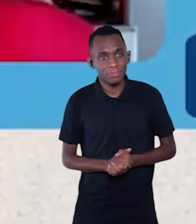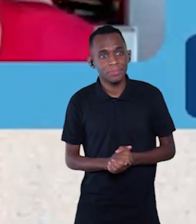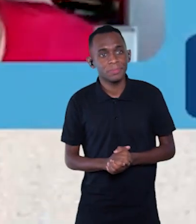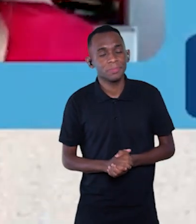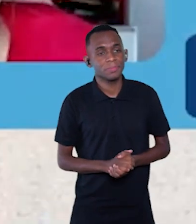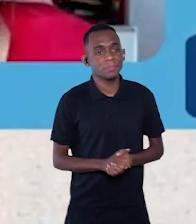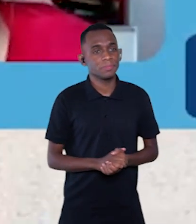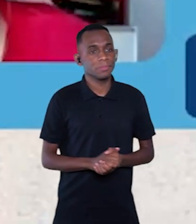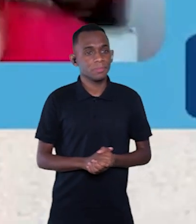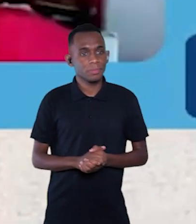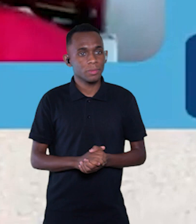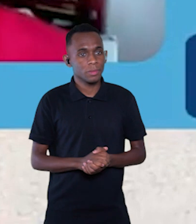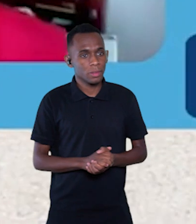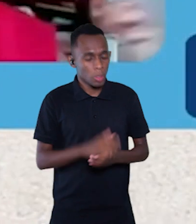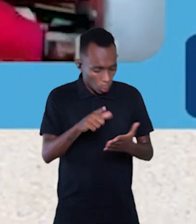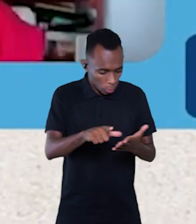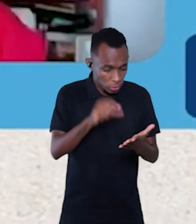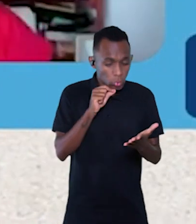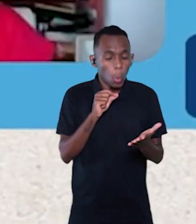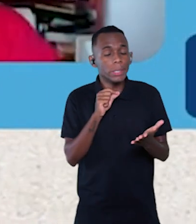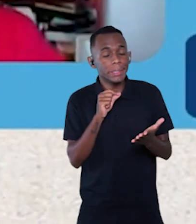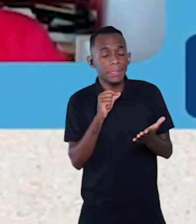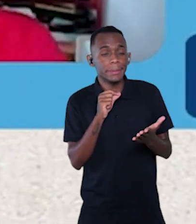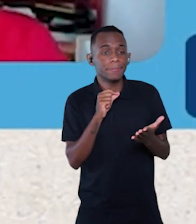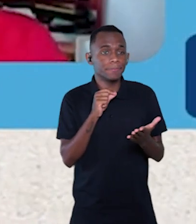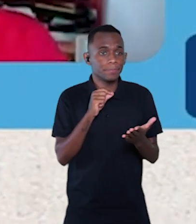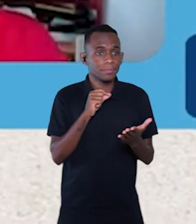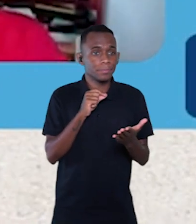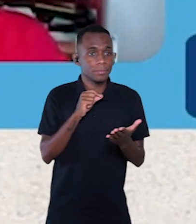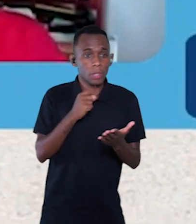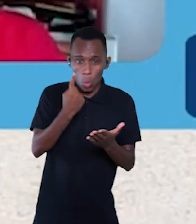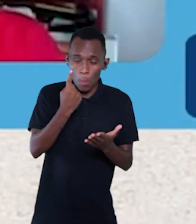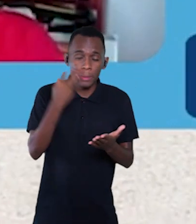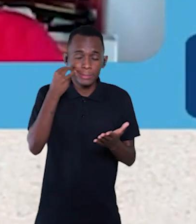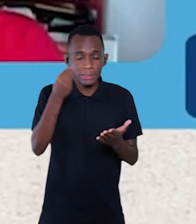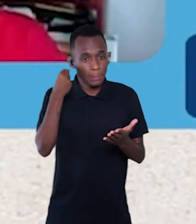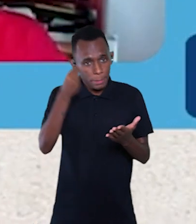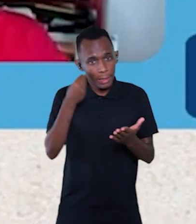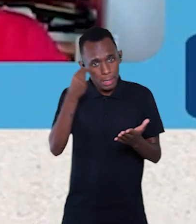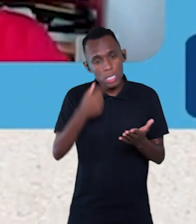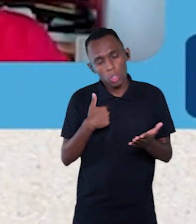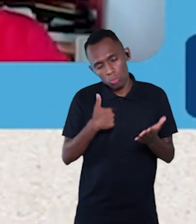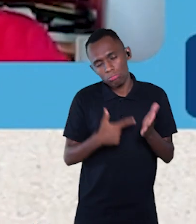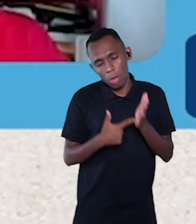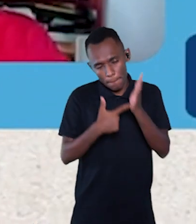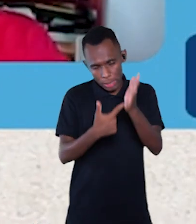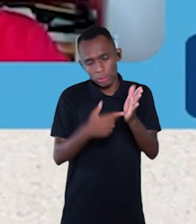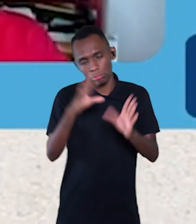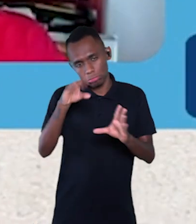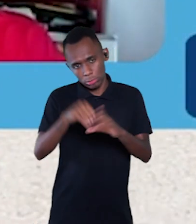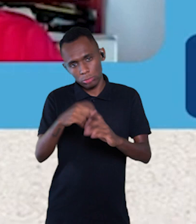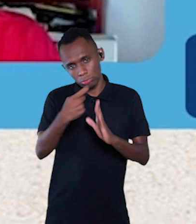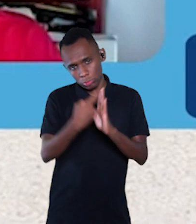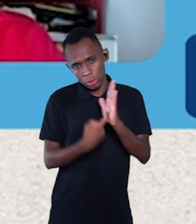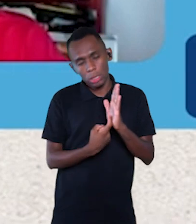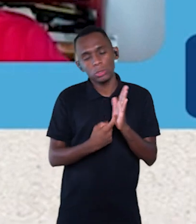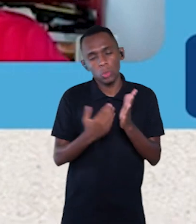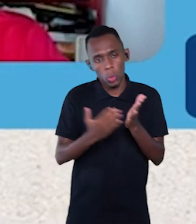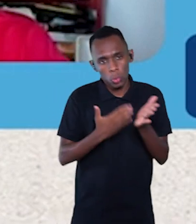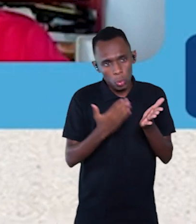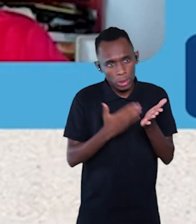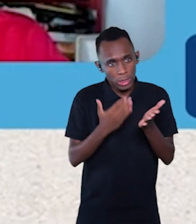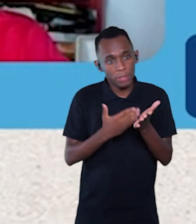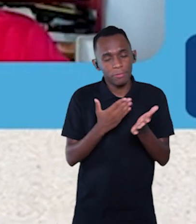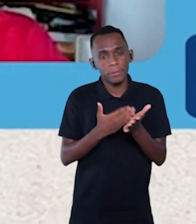Vamos sim. Eu separei aqui uma das histórias que eu trago